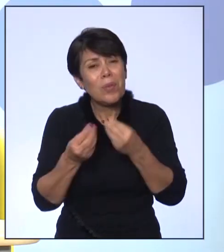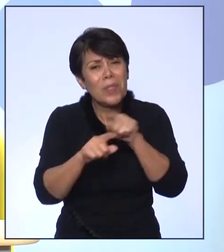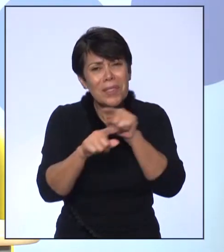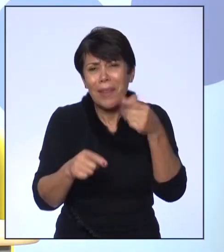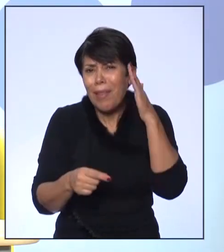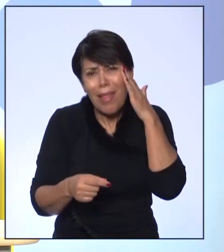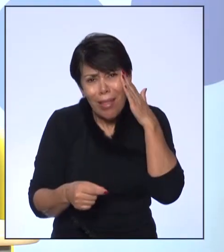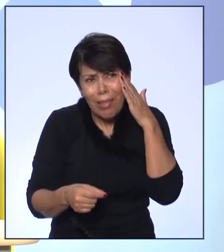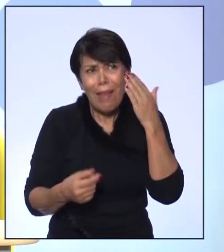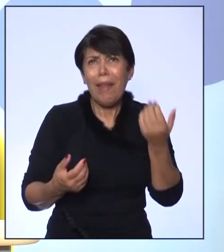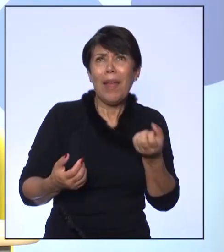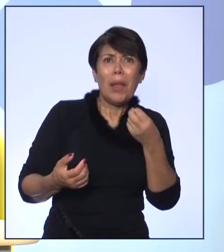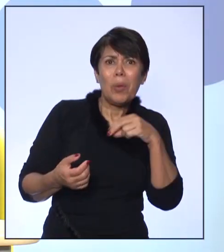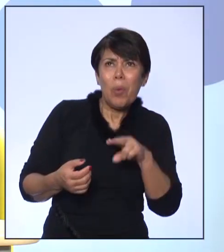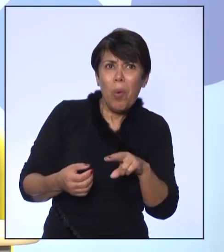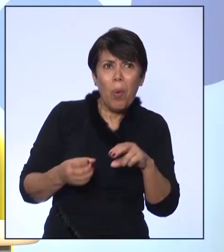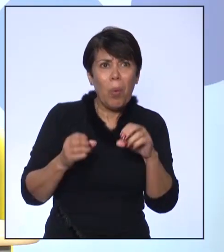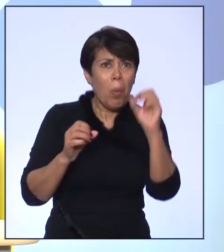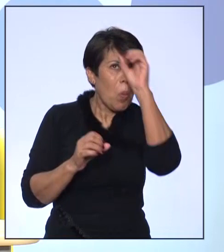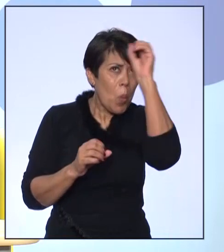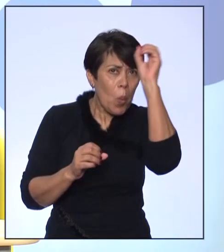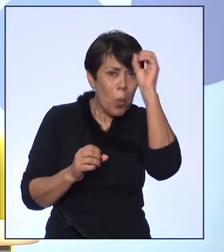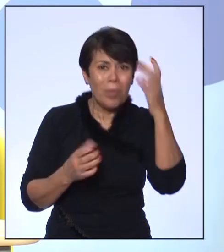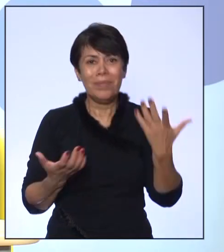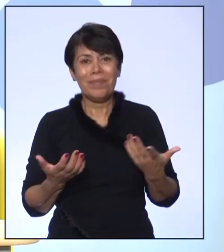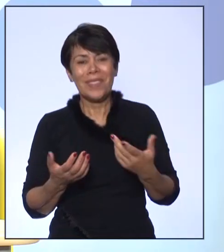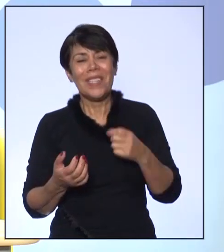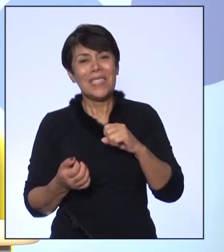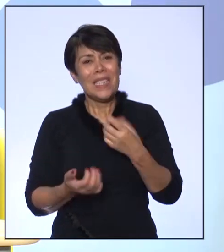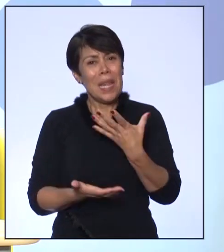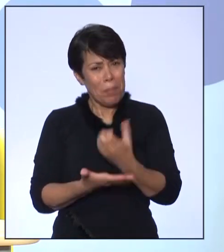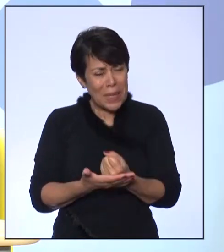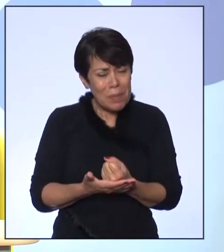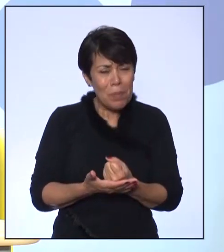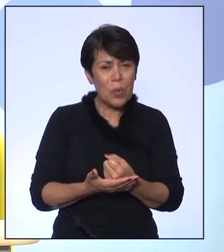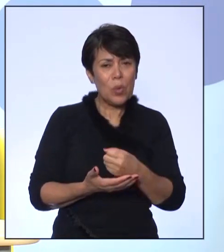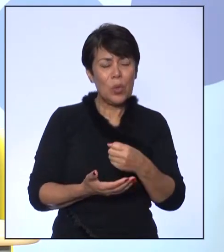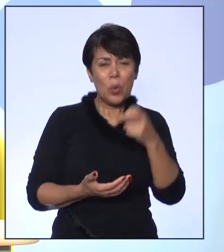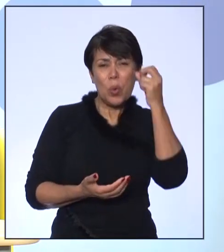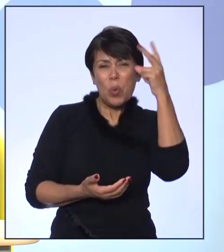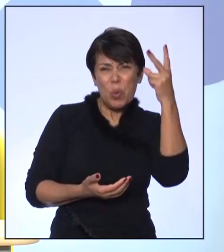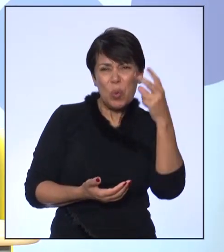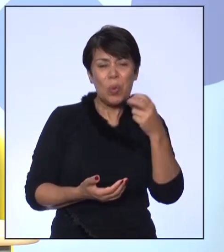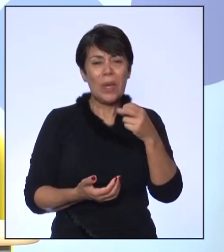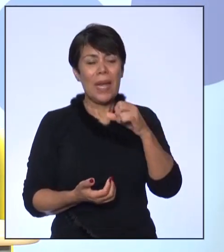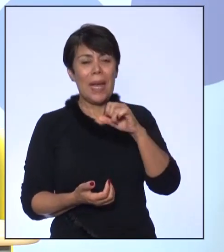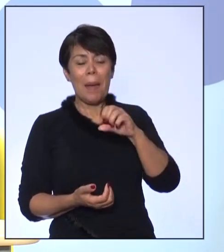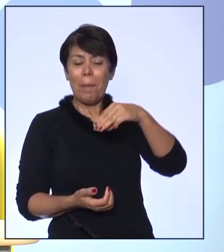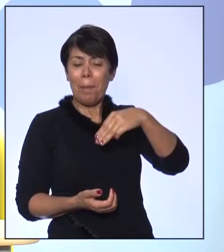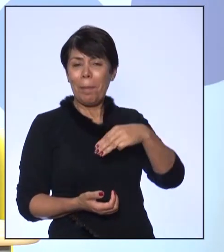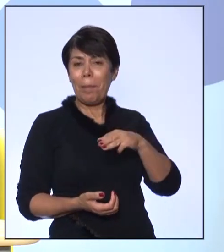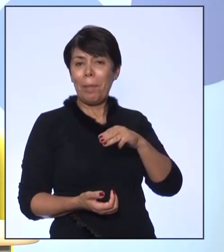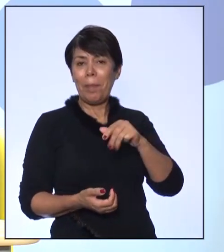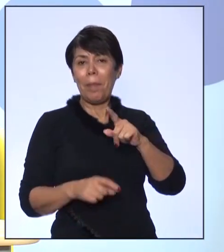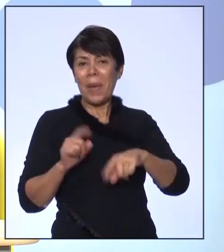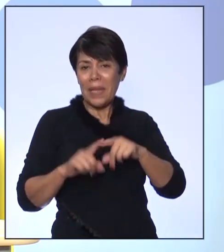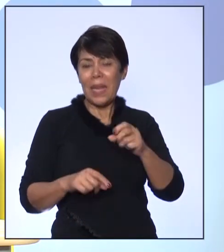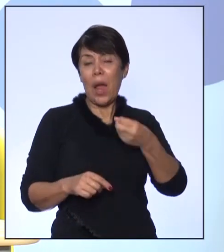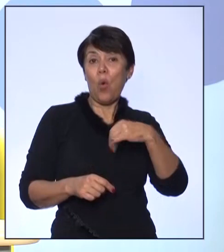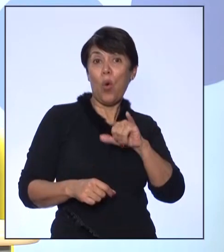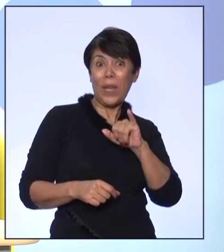vocês estão, né, entendendo essa questão aí de patrimônio cultural, material e imaterial, o que deixa de ser,